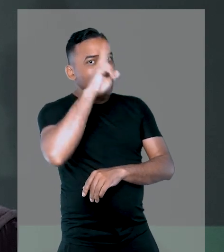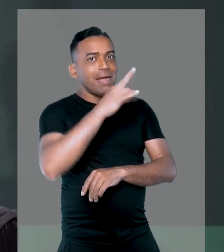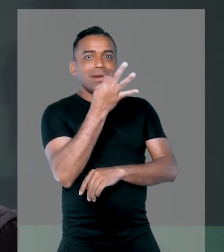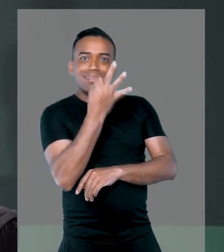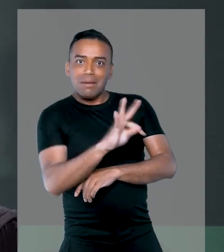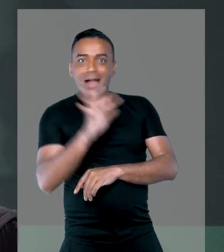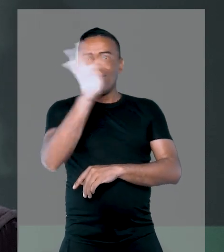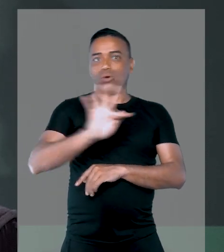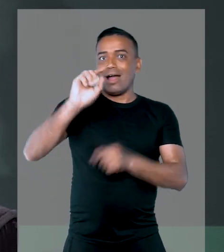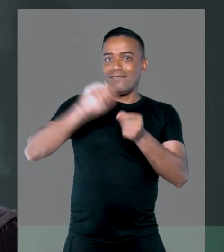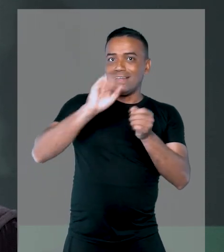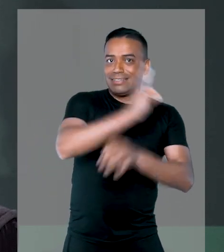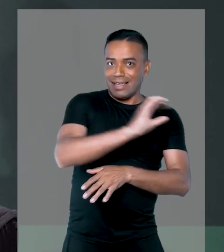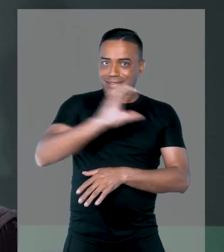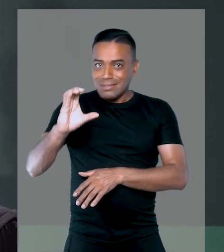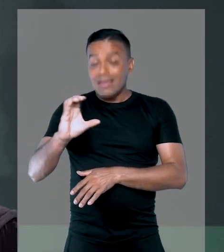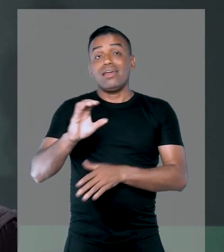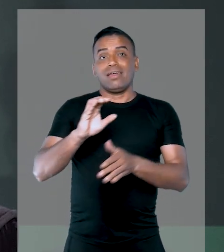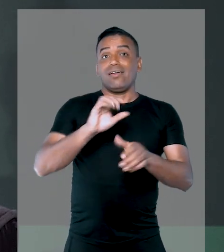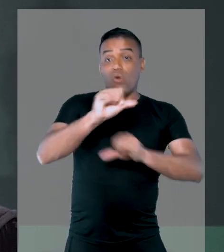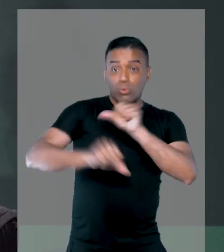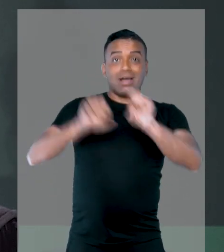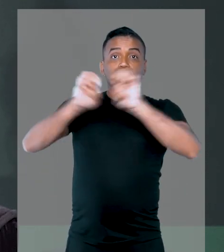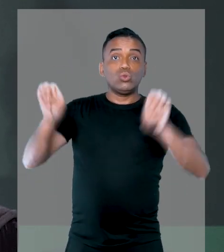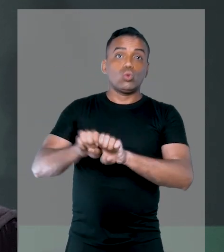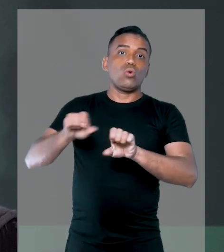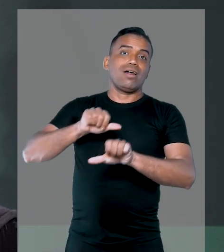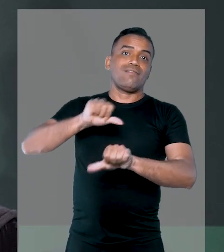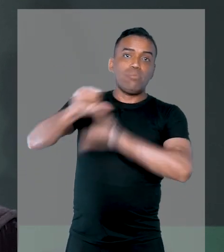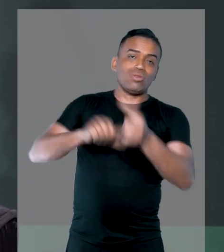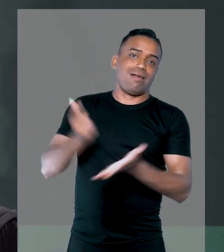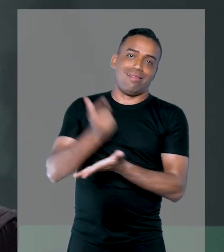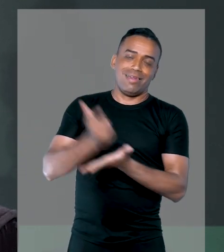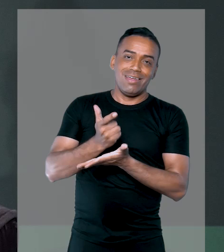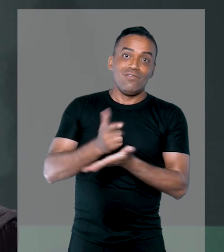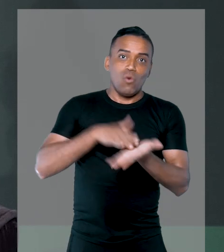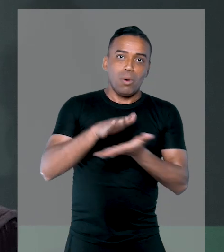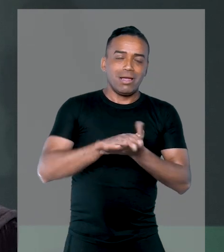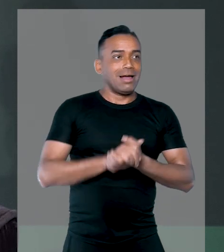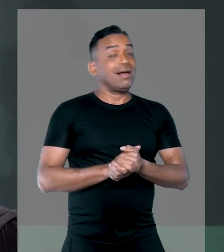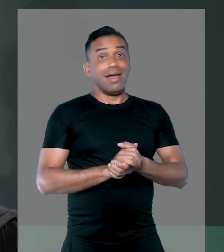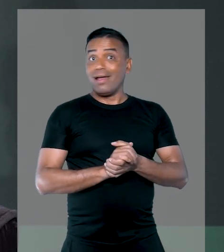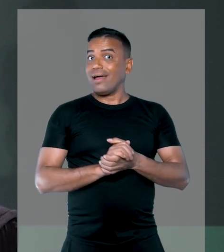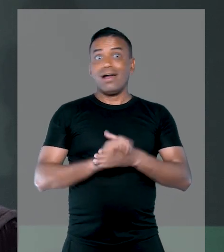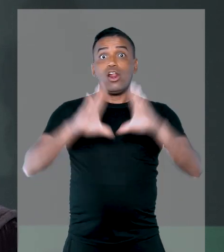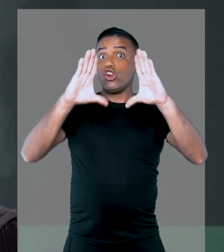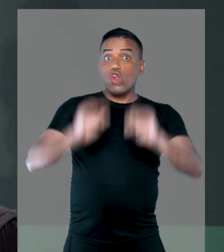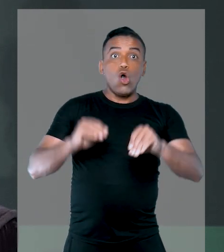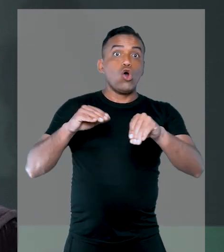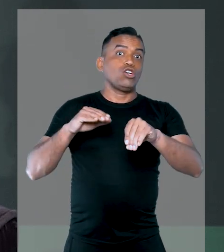trabalho que eu fiz? Eu vou publicar aquilo no livro e tal. E, assim, era noite de Natal, a gente